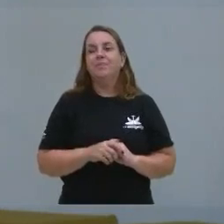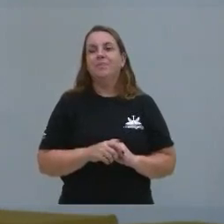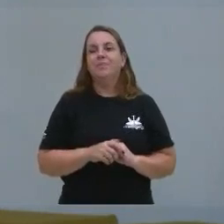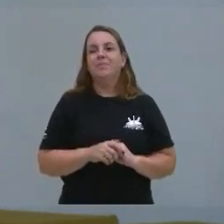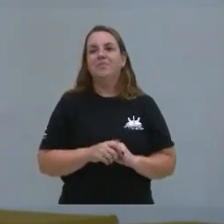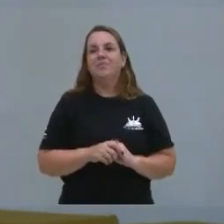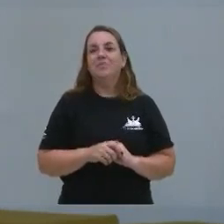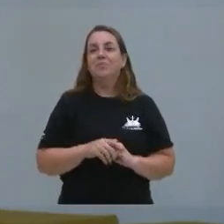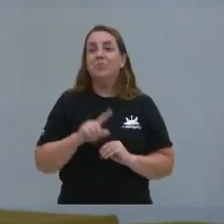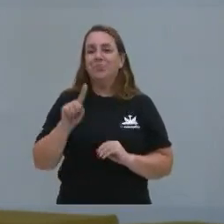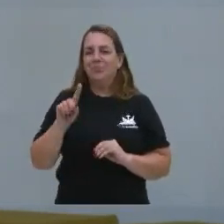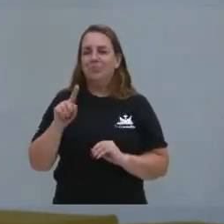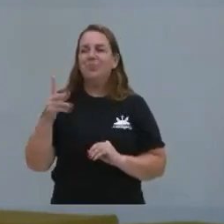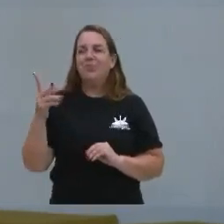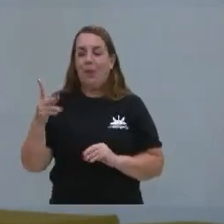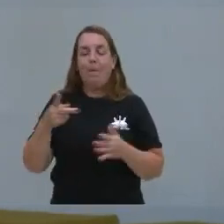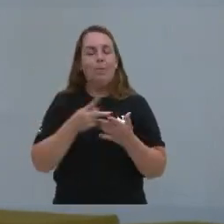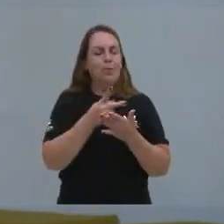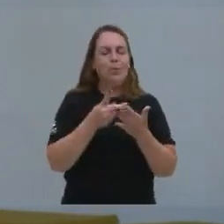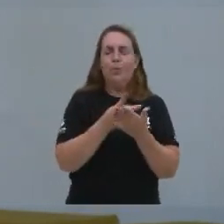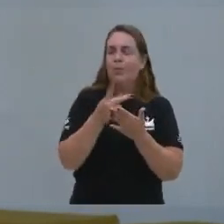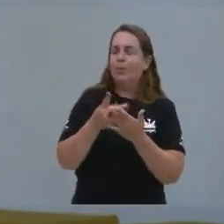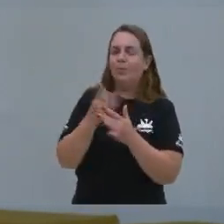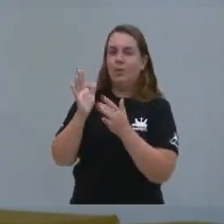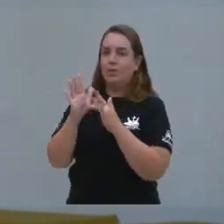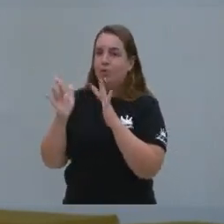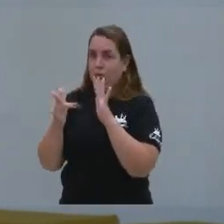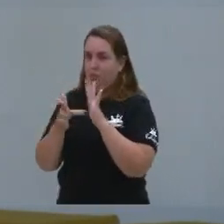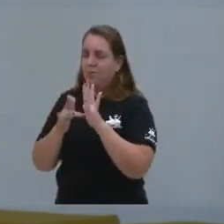Eles saíram procurando Jesus.